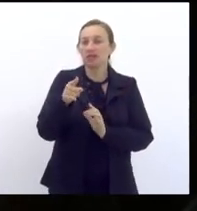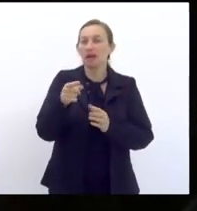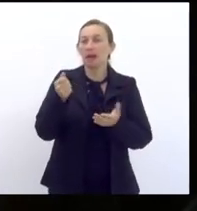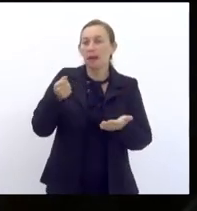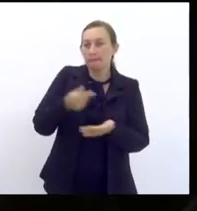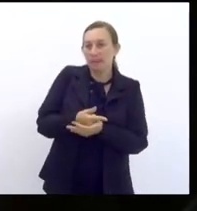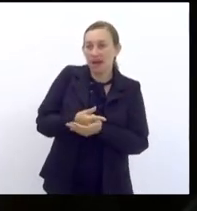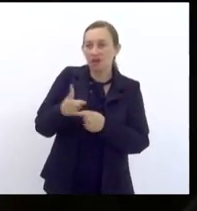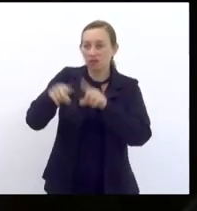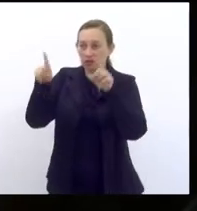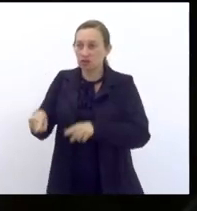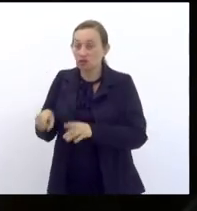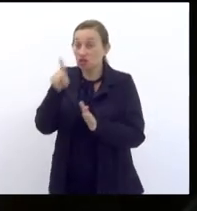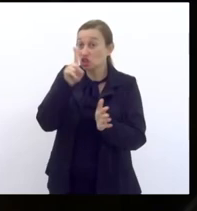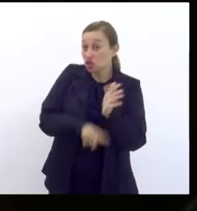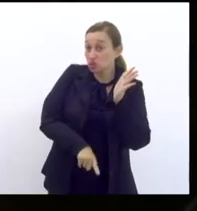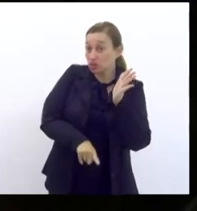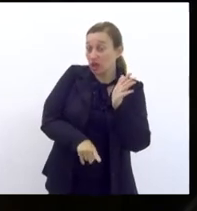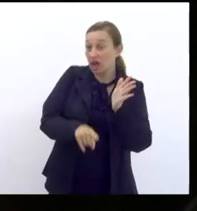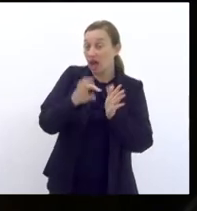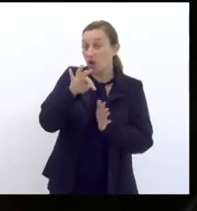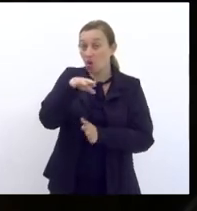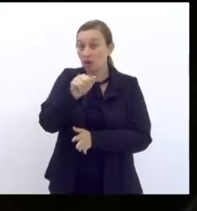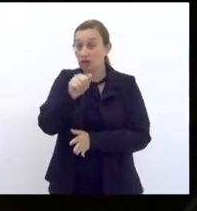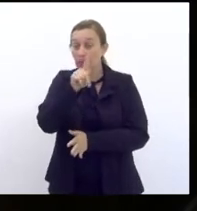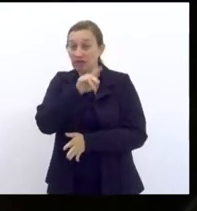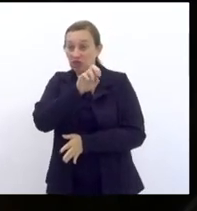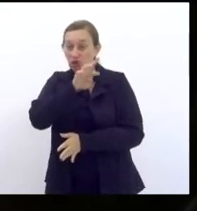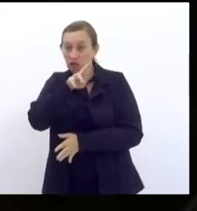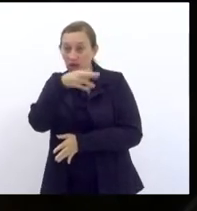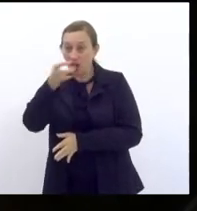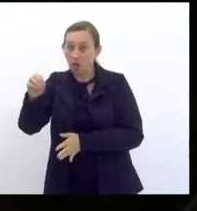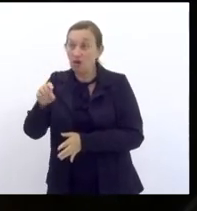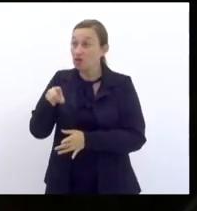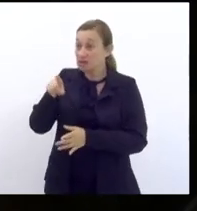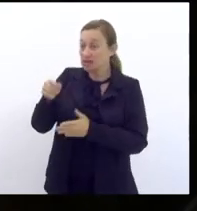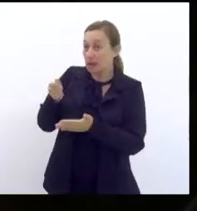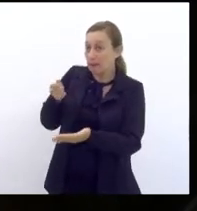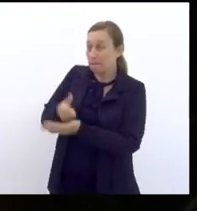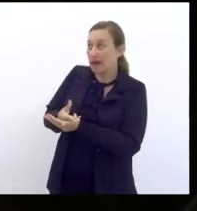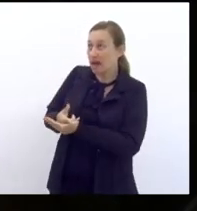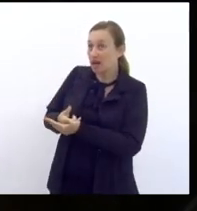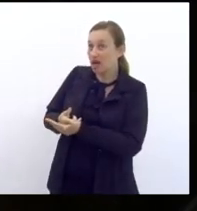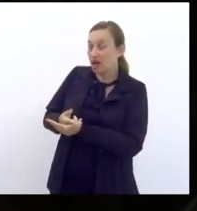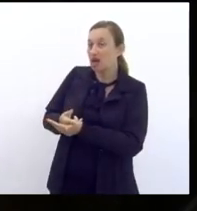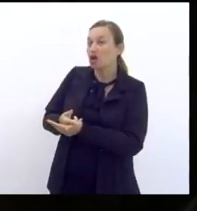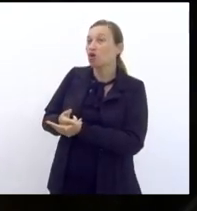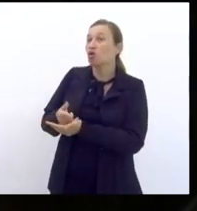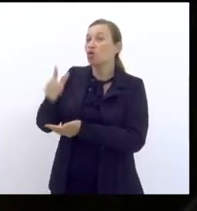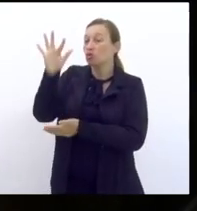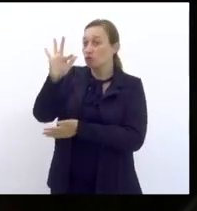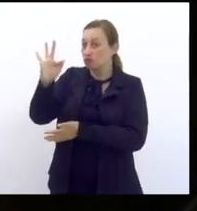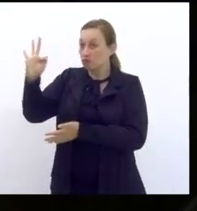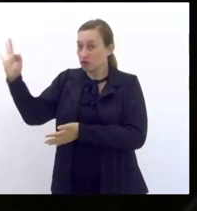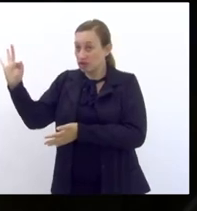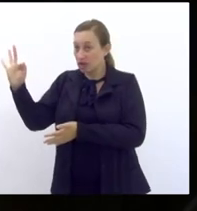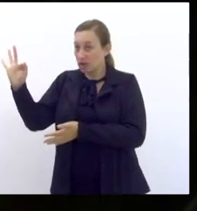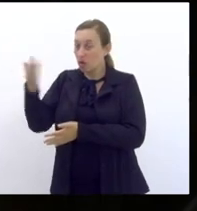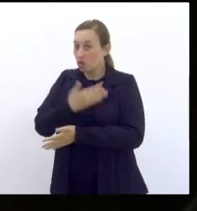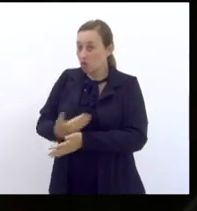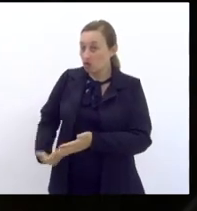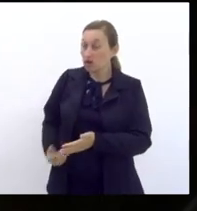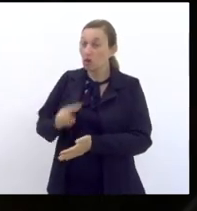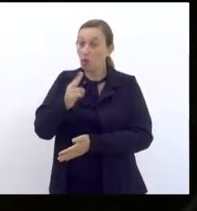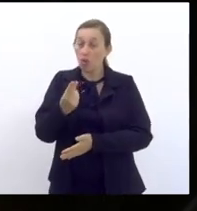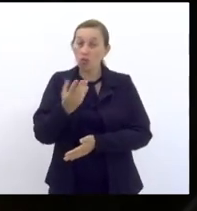tem que descontar cota patronal O que que você faz você paga o governo federal aquela cota patronal você alimenta os animais a Isabel